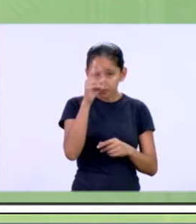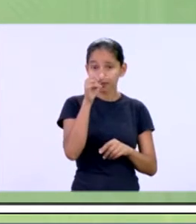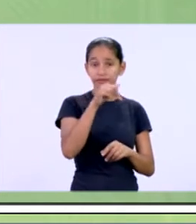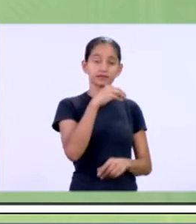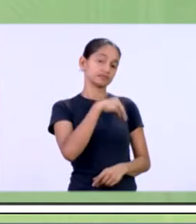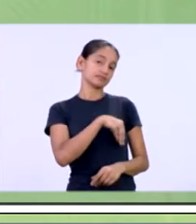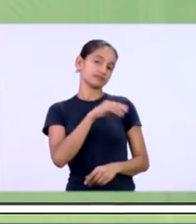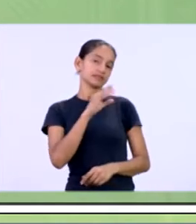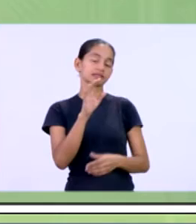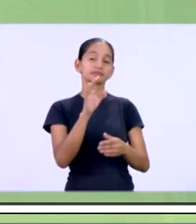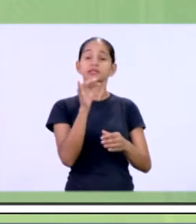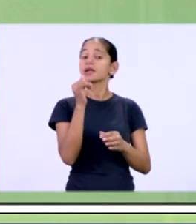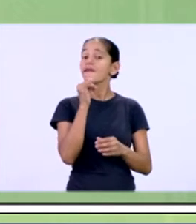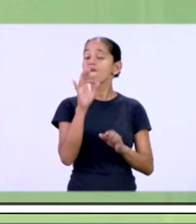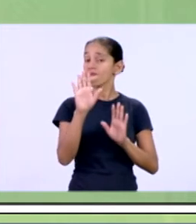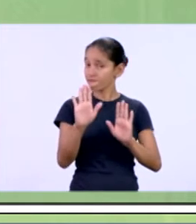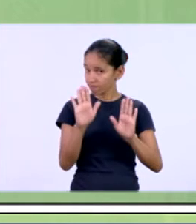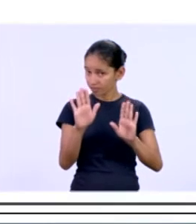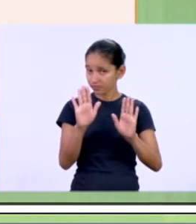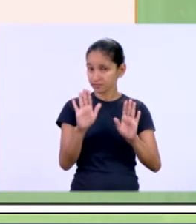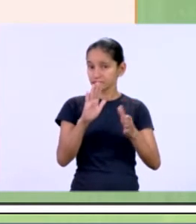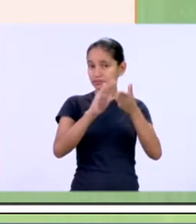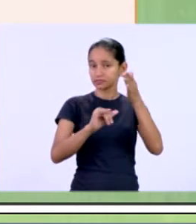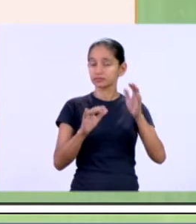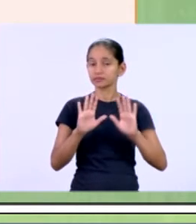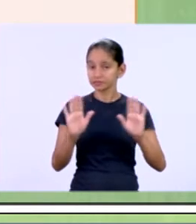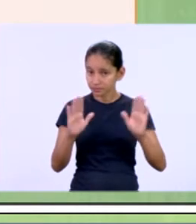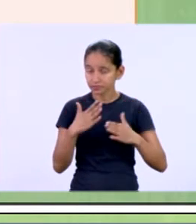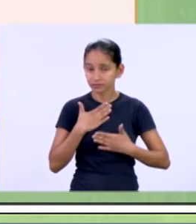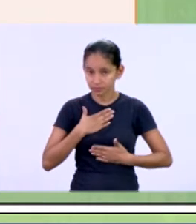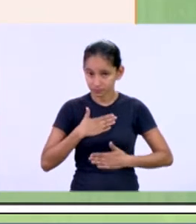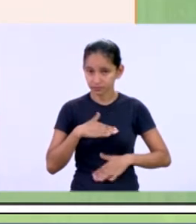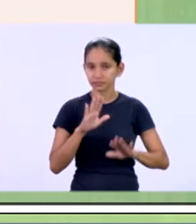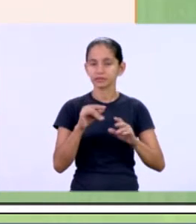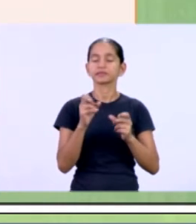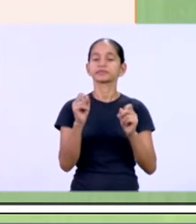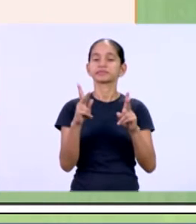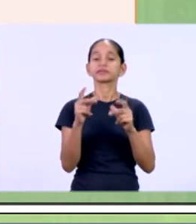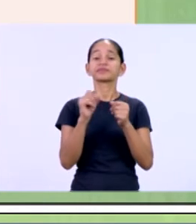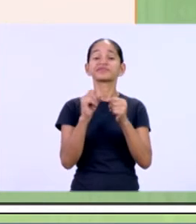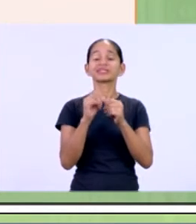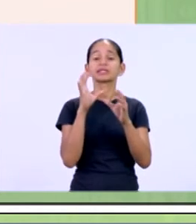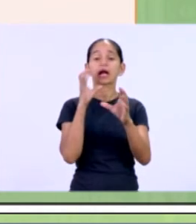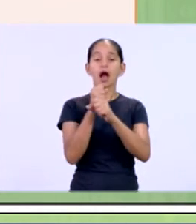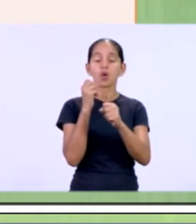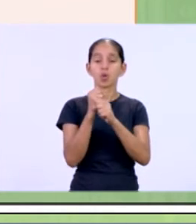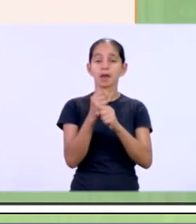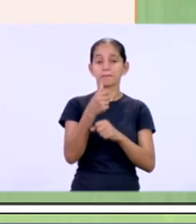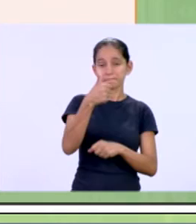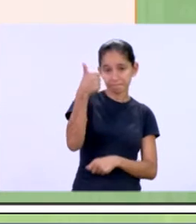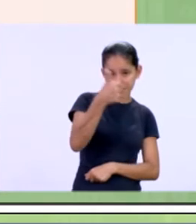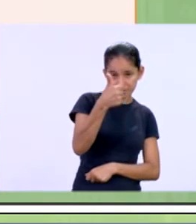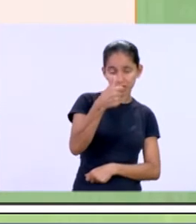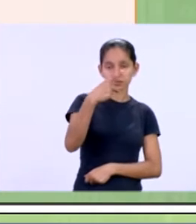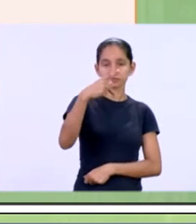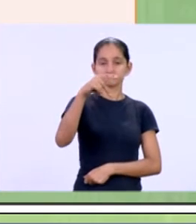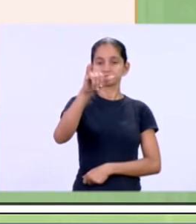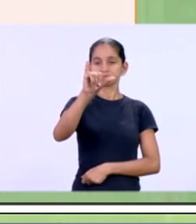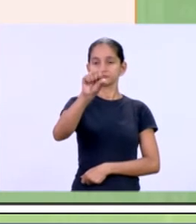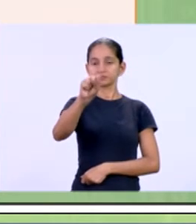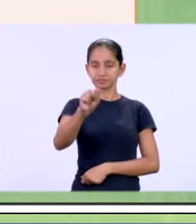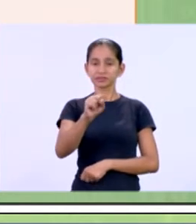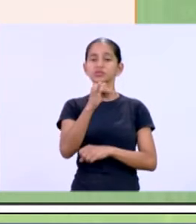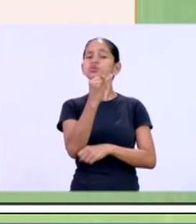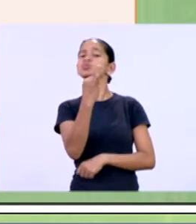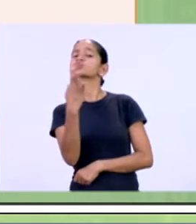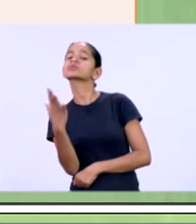que aqui na folha de pagamento, no Simples Nacional, não tem influência nenhuma, eu não pago nada. Então, para calcular, vamos calcular primeiro o PIS. Quantos por cento é o PIS?